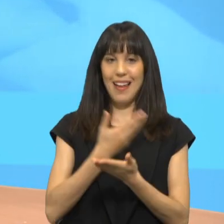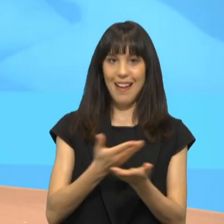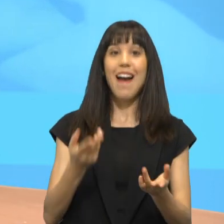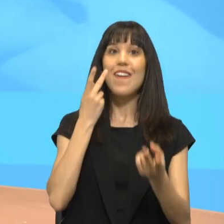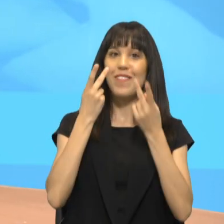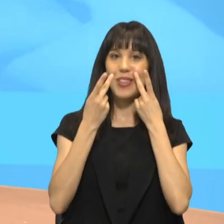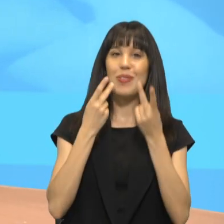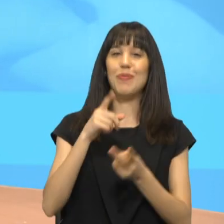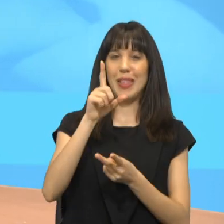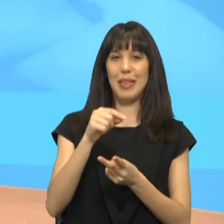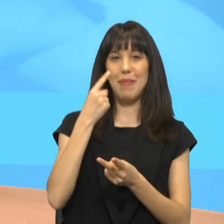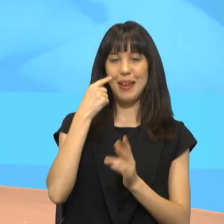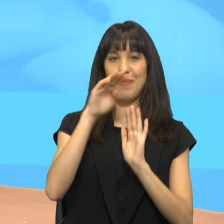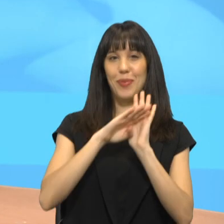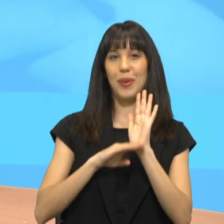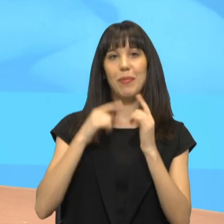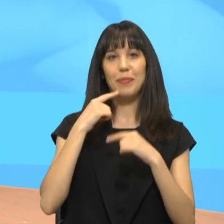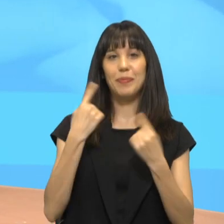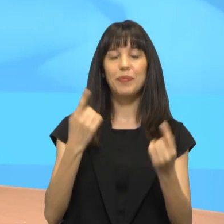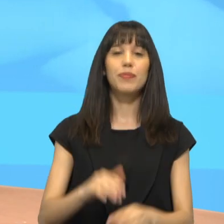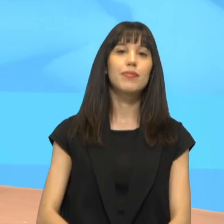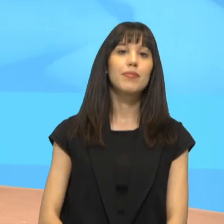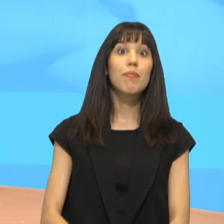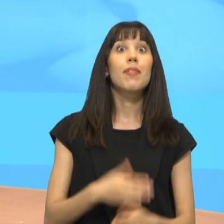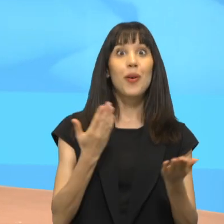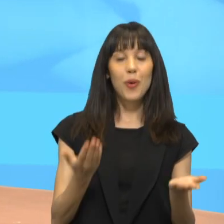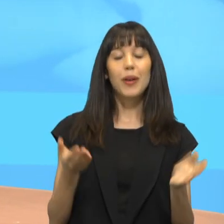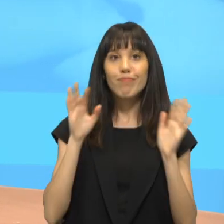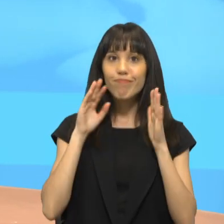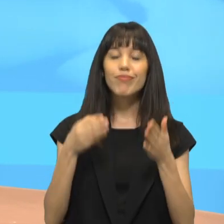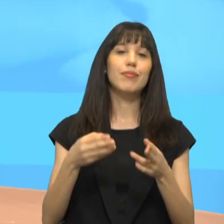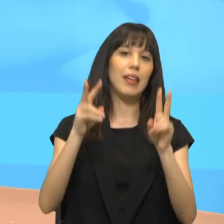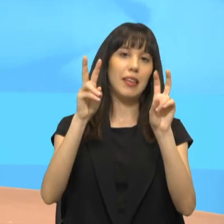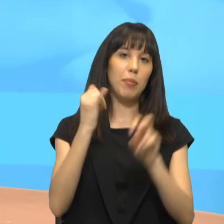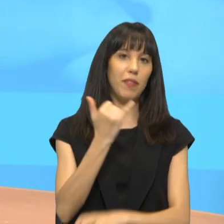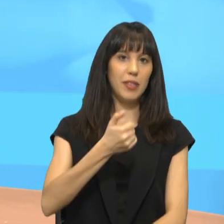visualmente, neste programa. Agora, o tema do 25 de Abril, Dr. Paulo Fontes,